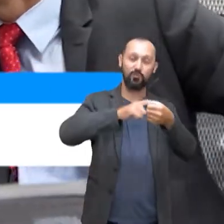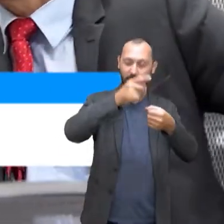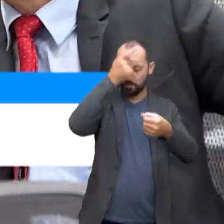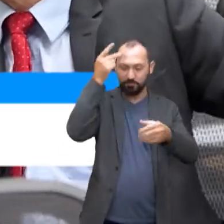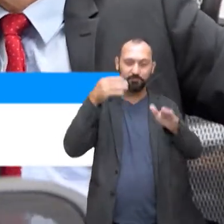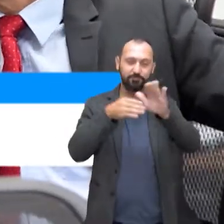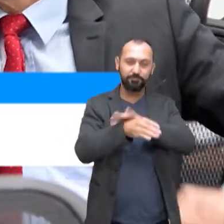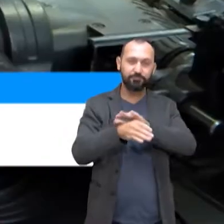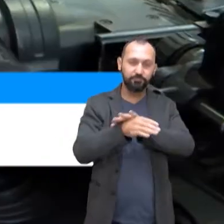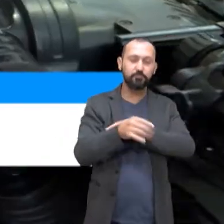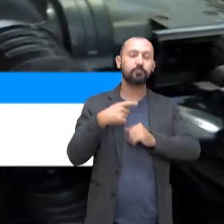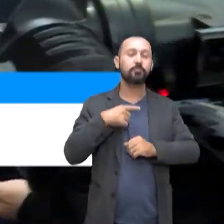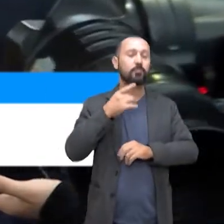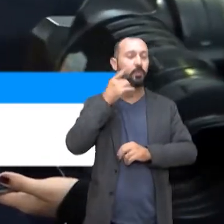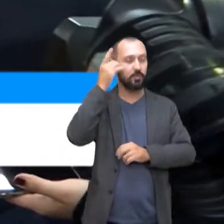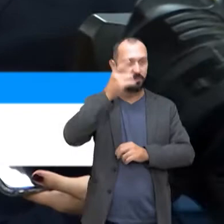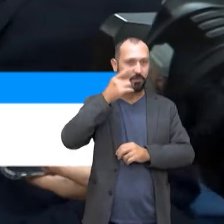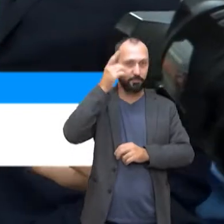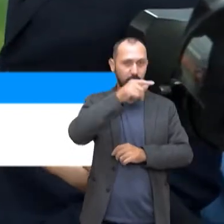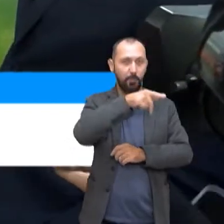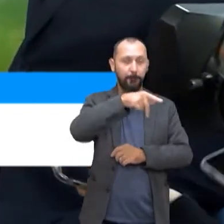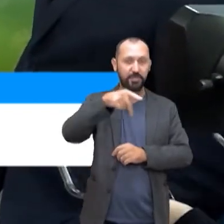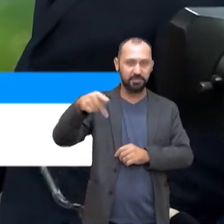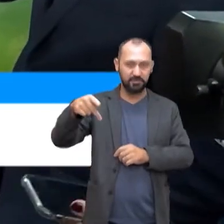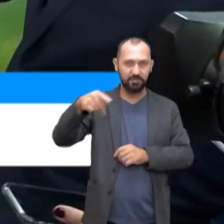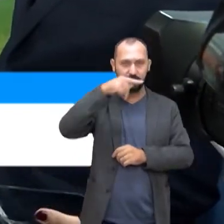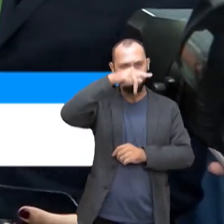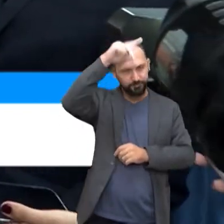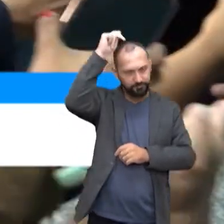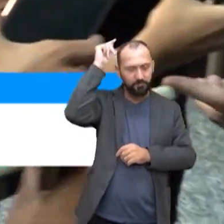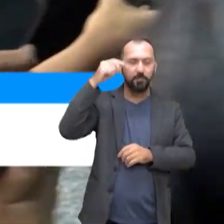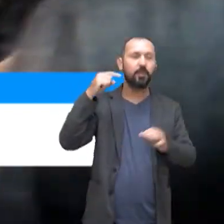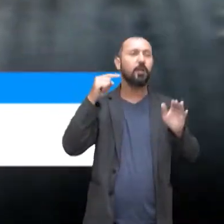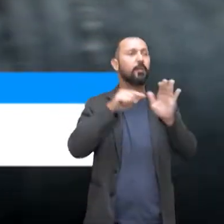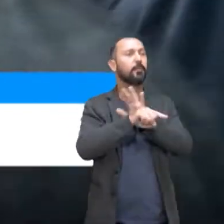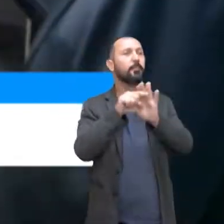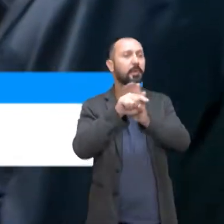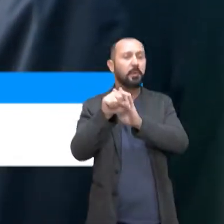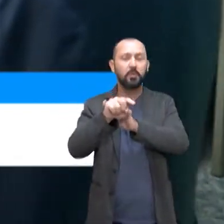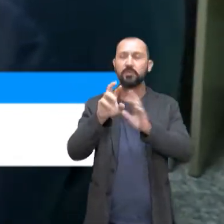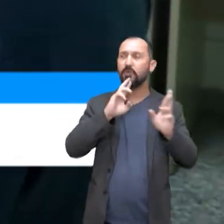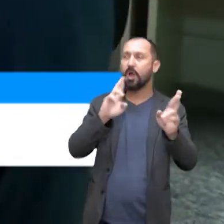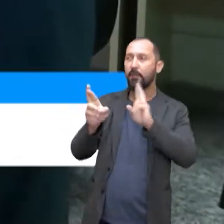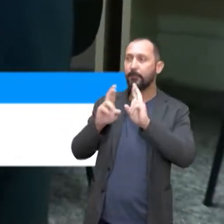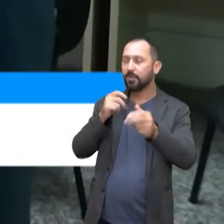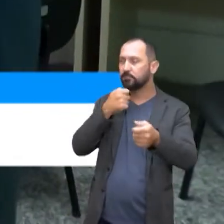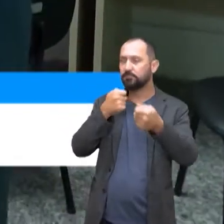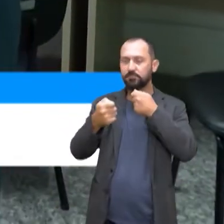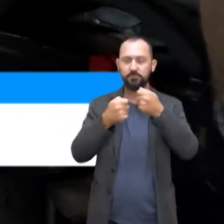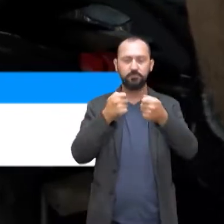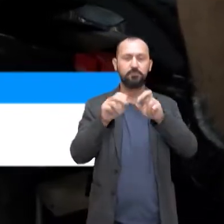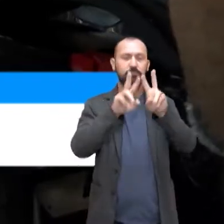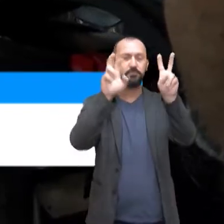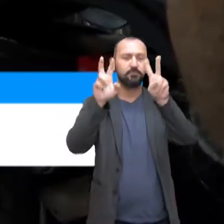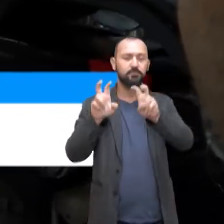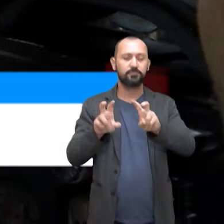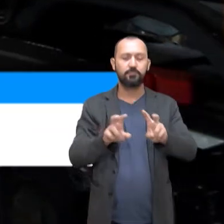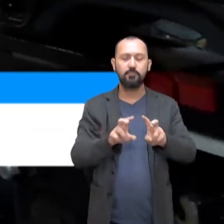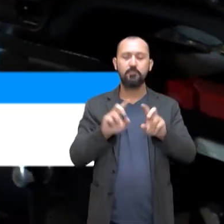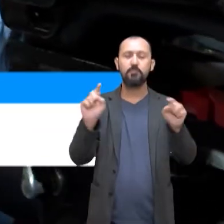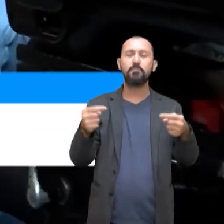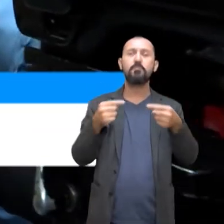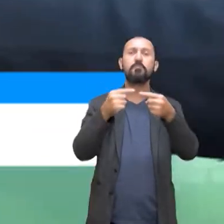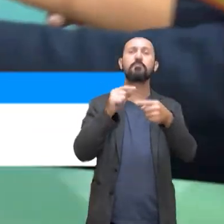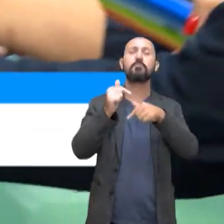Assembleia Legislativa, o presidente Paulo Correia, do PSDB, respondeu às perguntas dos jornalistas e abordou